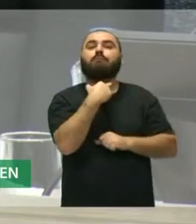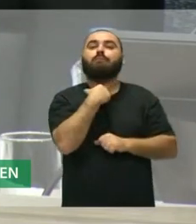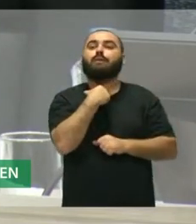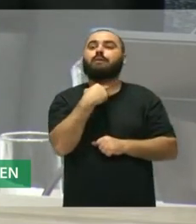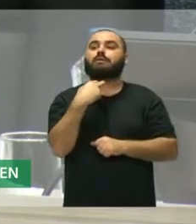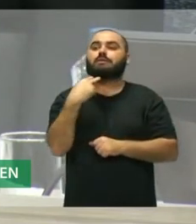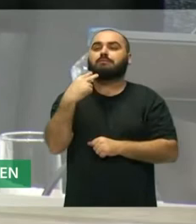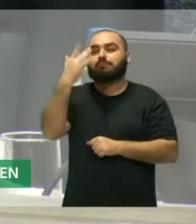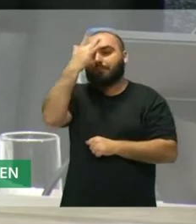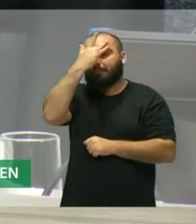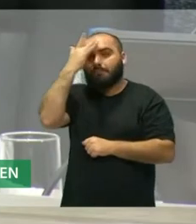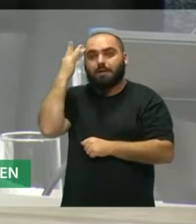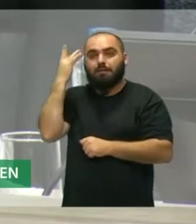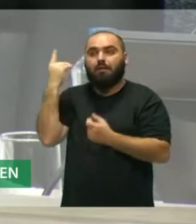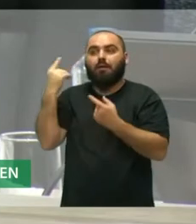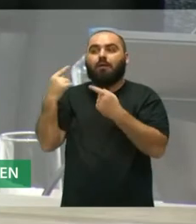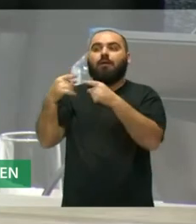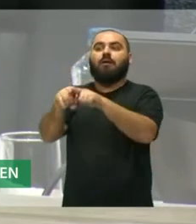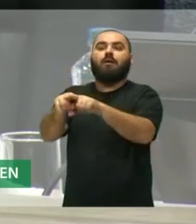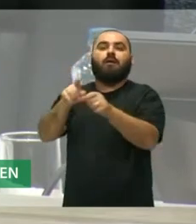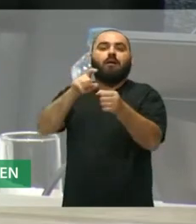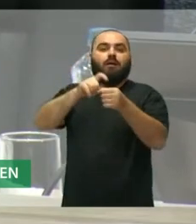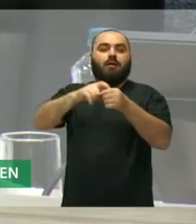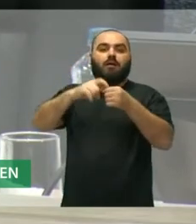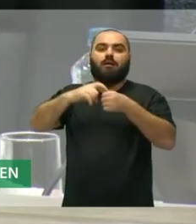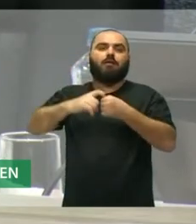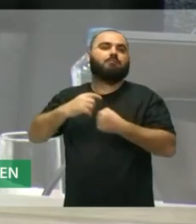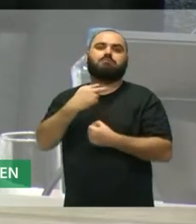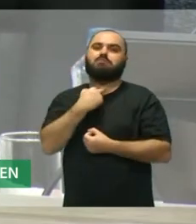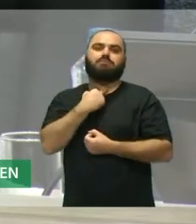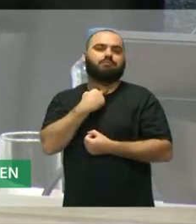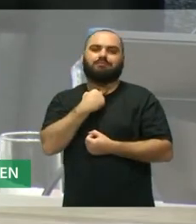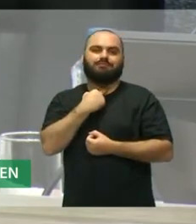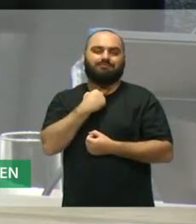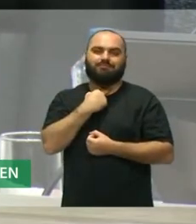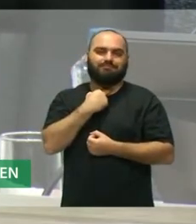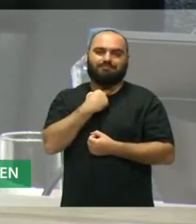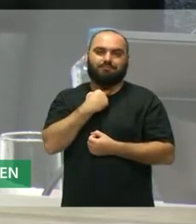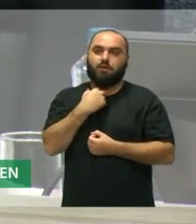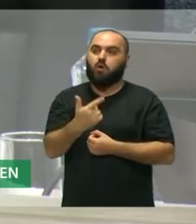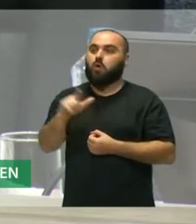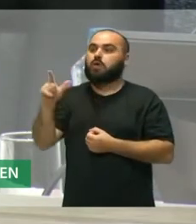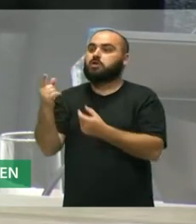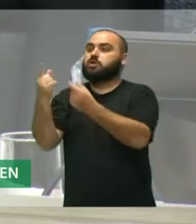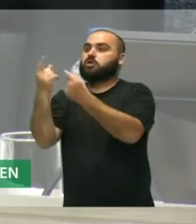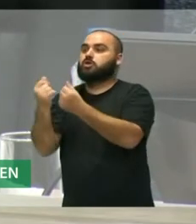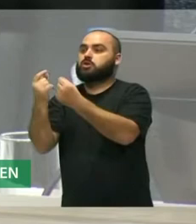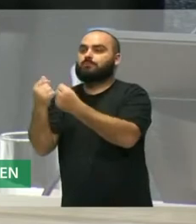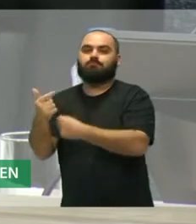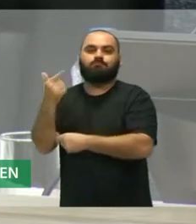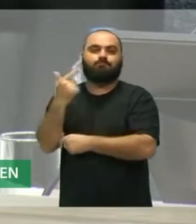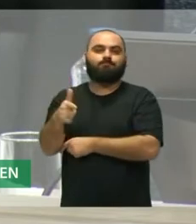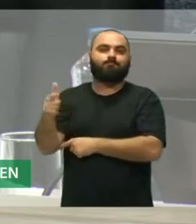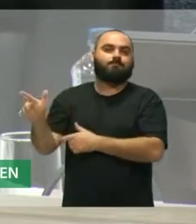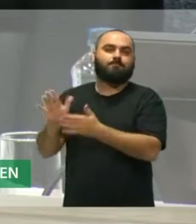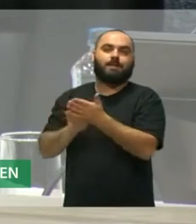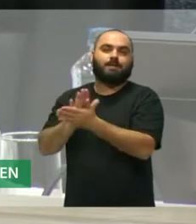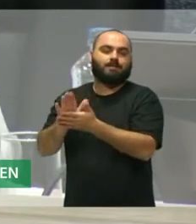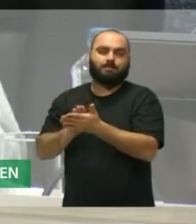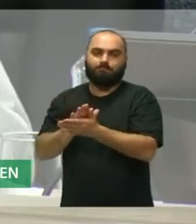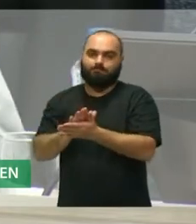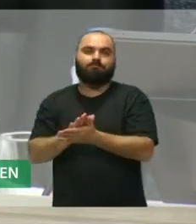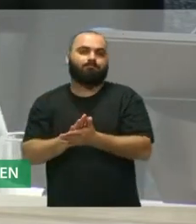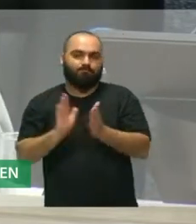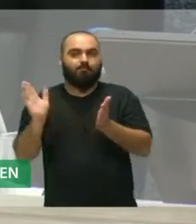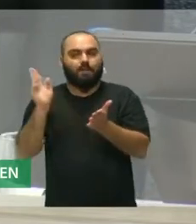nenhum paciente convênio. Então, nós não tivemos nenhuma outra verba recebida. Nós realmente, ao invés